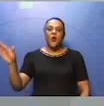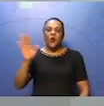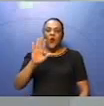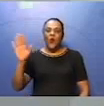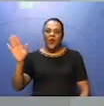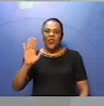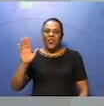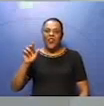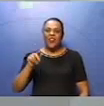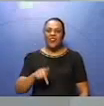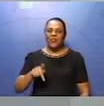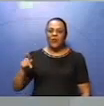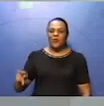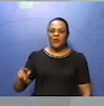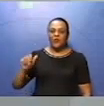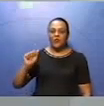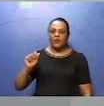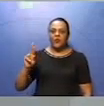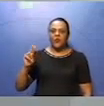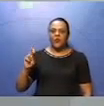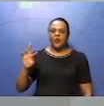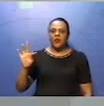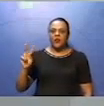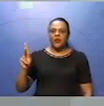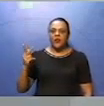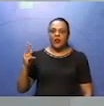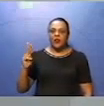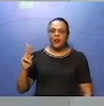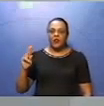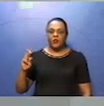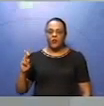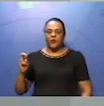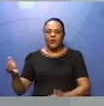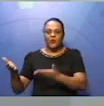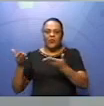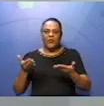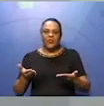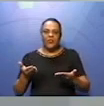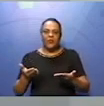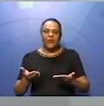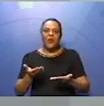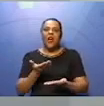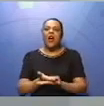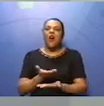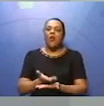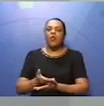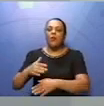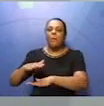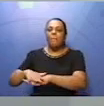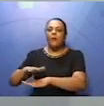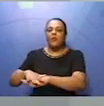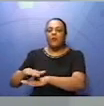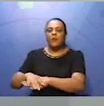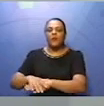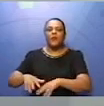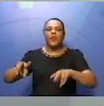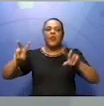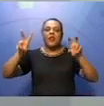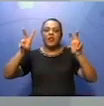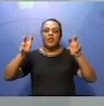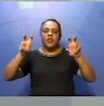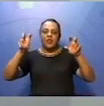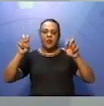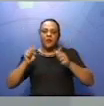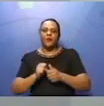Olá, sou o professor Arthur. Sejam bem-vindos a mais uma aula de matemática. O tema de hoje, operações